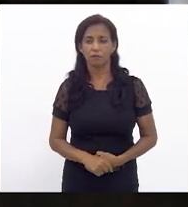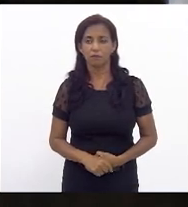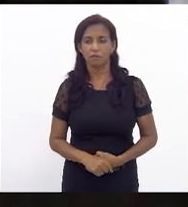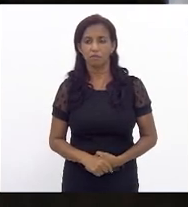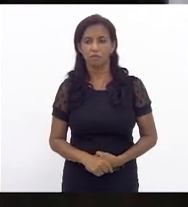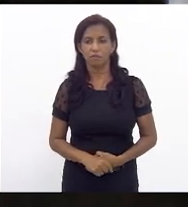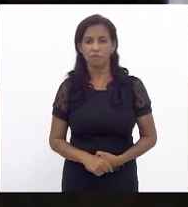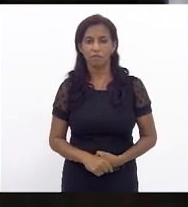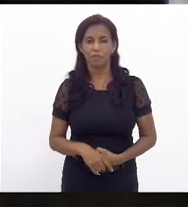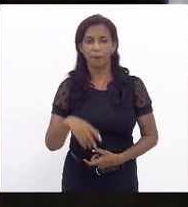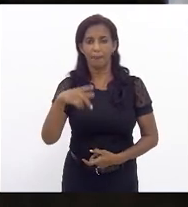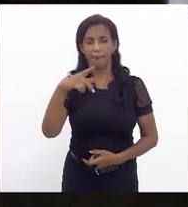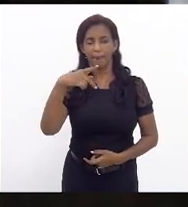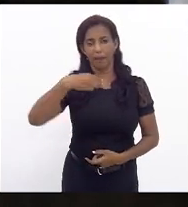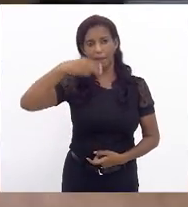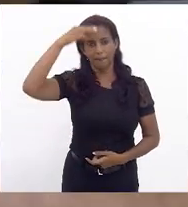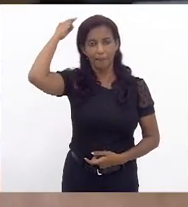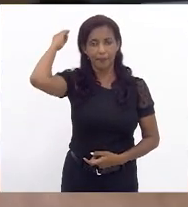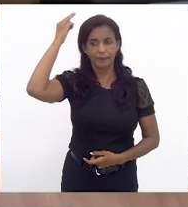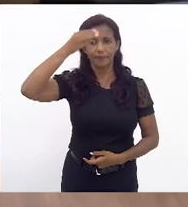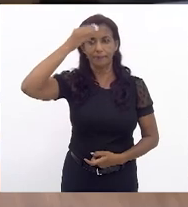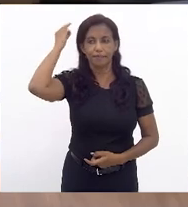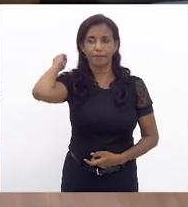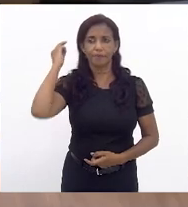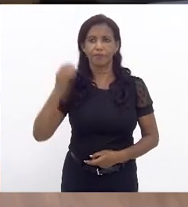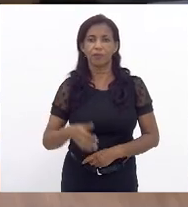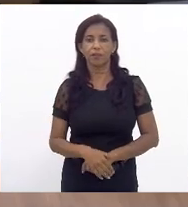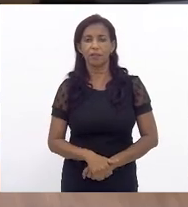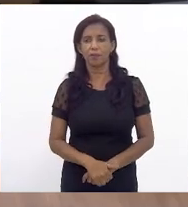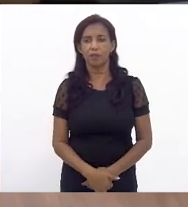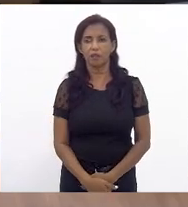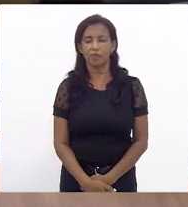Deputado Márcio Pacheco.